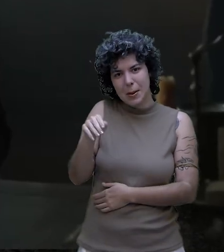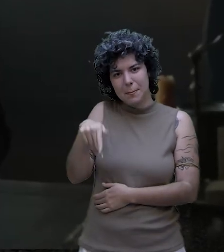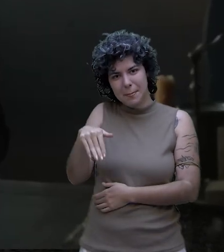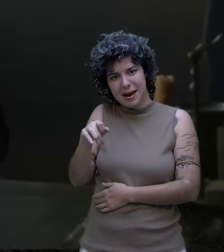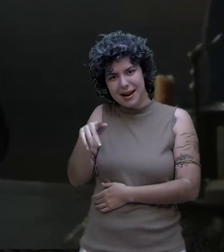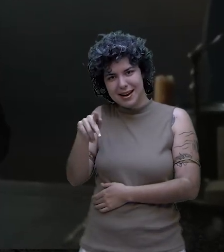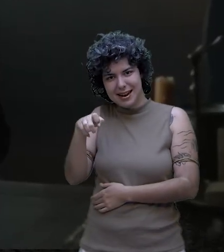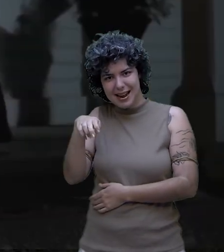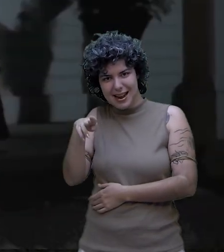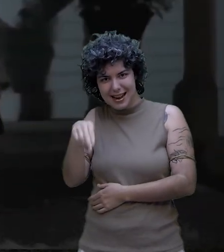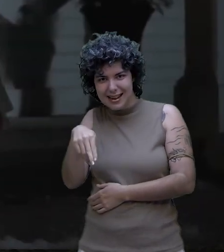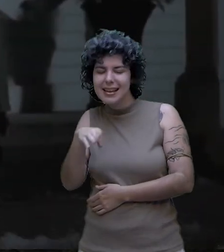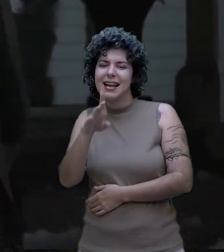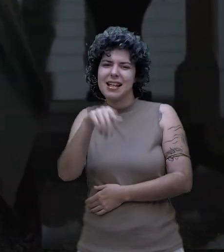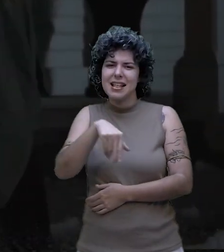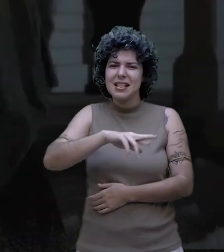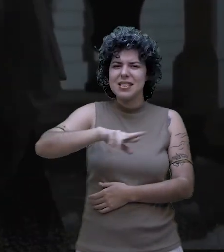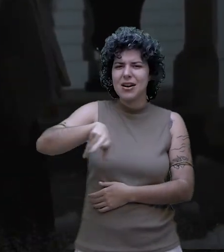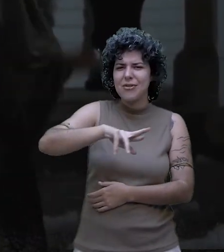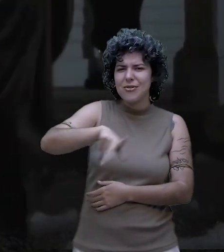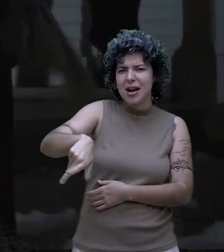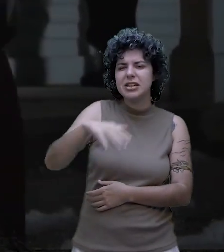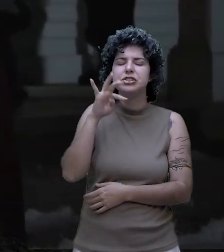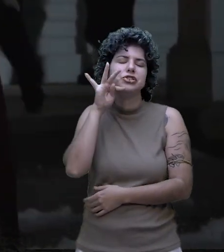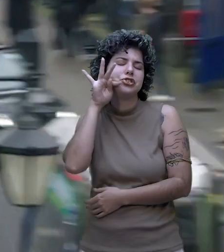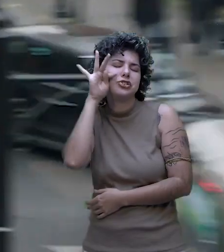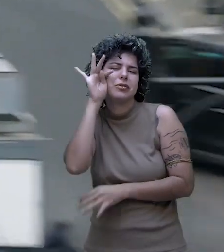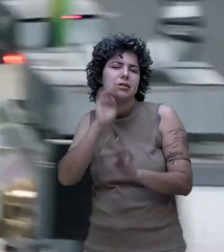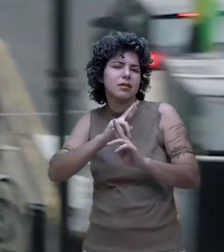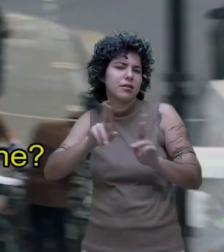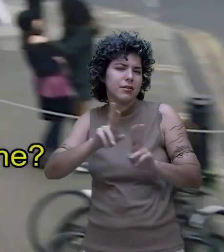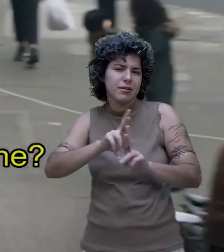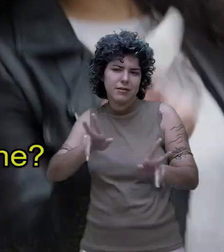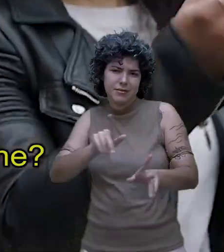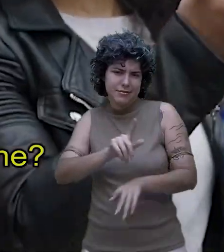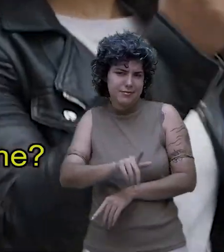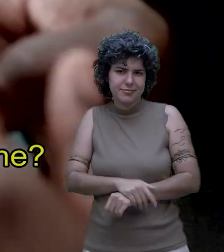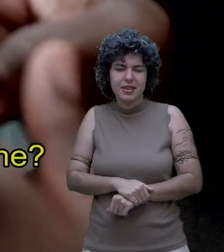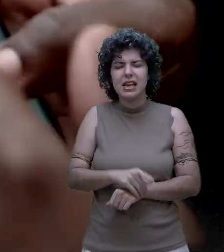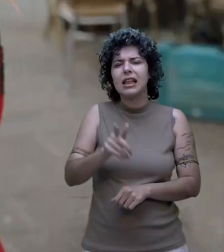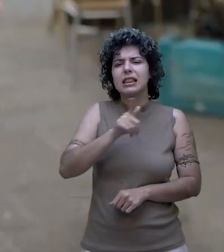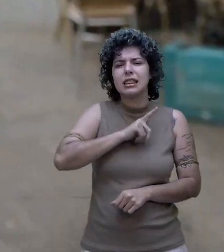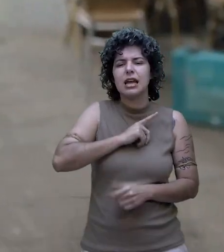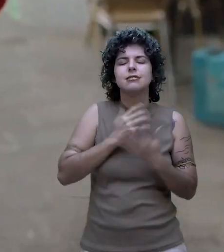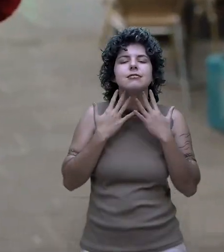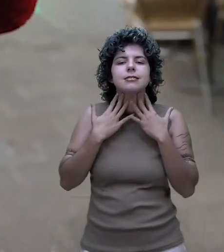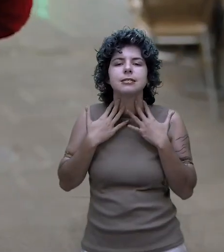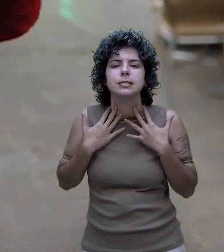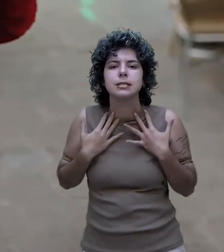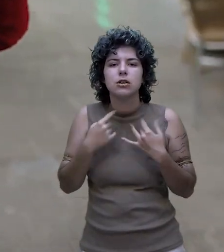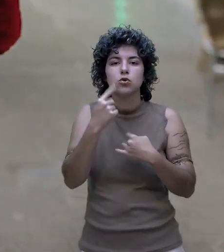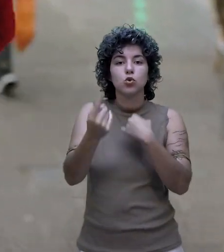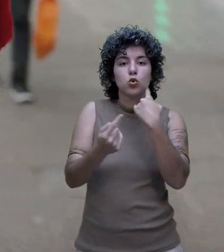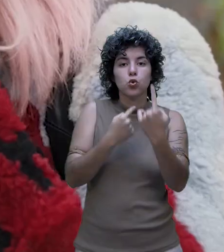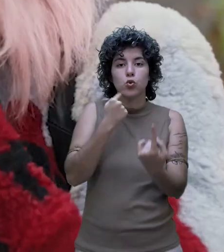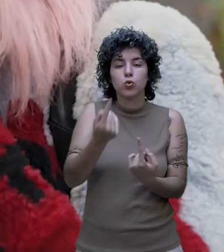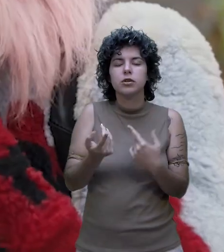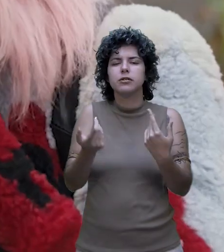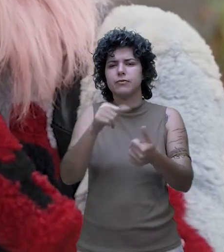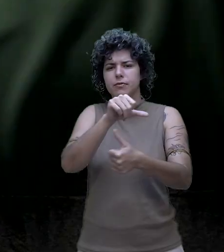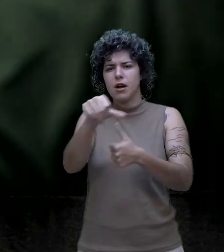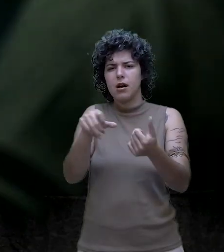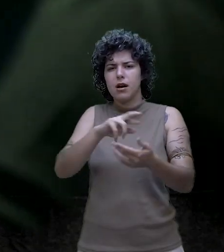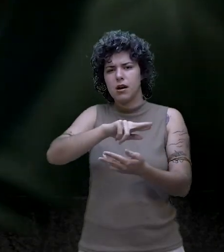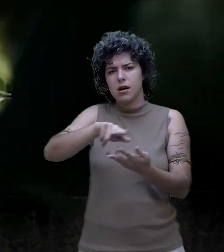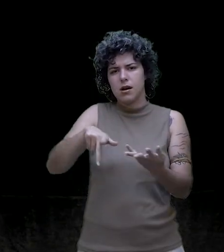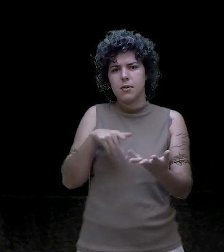têm ambição, dúvidas e unhas sujas de terra. E no streaming, I May Destroy You, obra-prima de Michaela